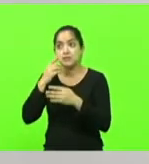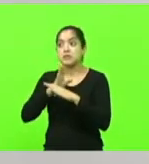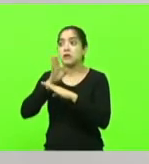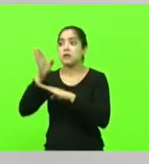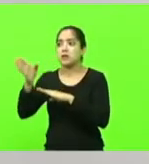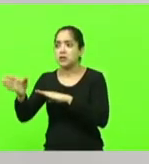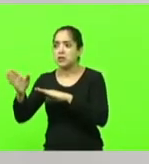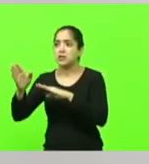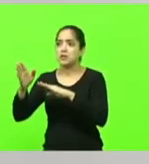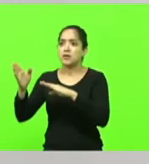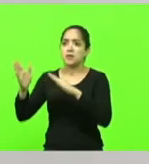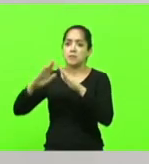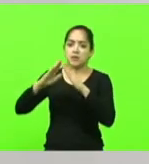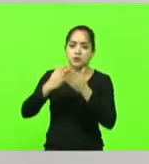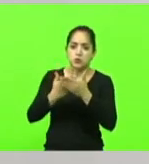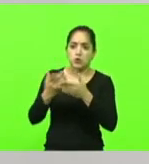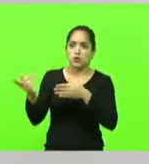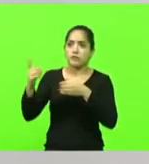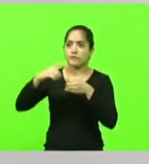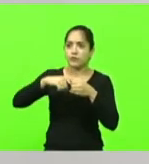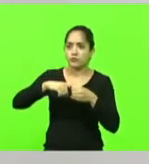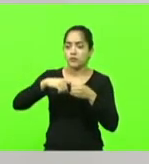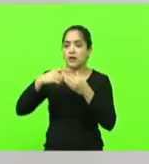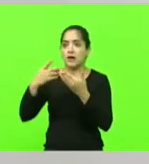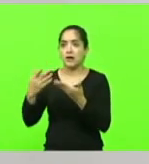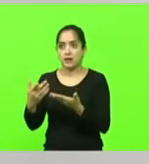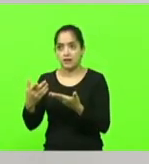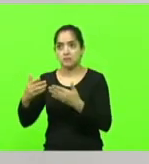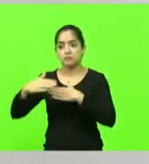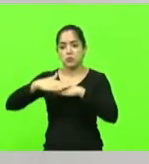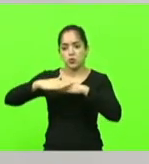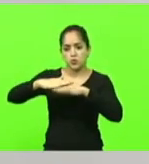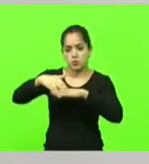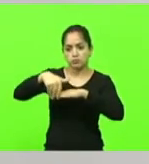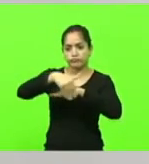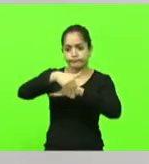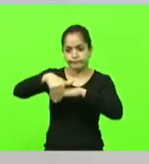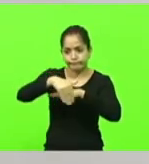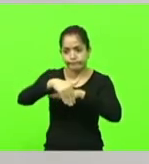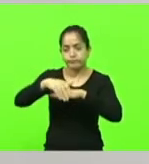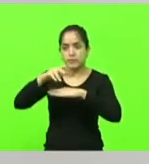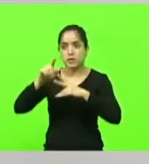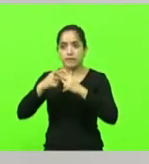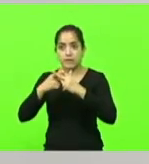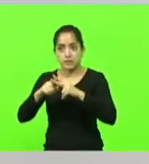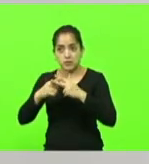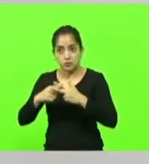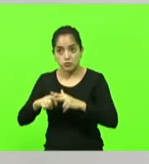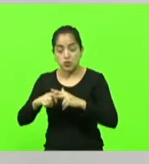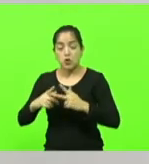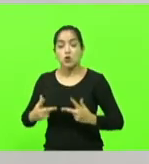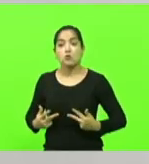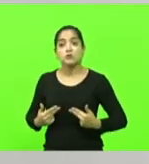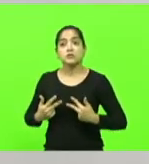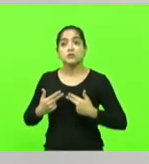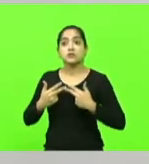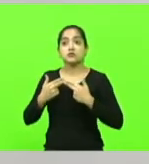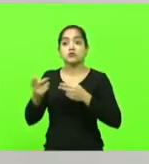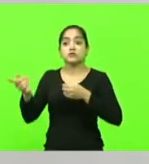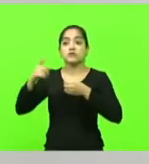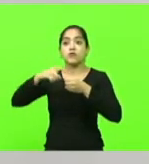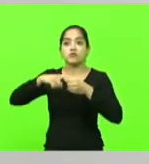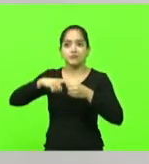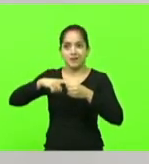trazer para a escola, quando nós tivermos que recuperar o nosso piso asfáltico das nossas rodovias, quando as cirurgias eletivas voltarem